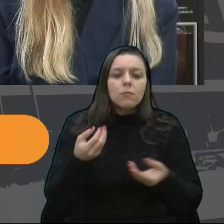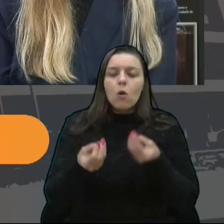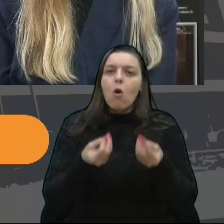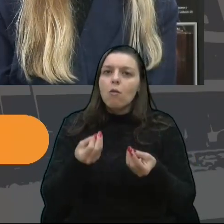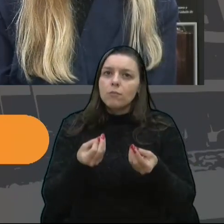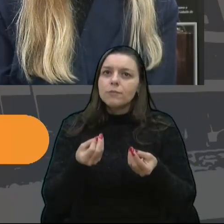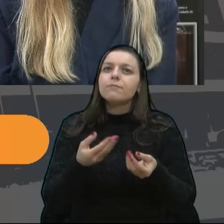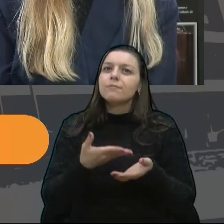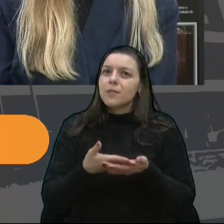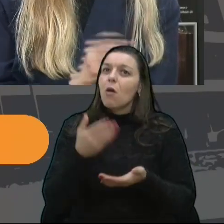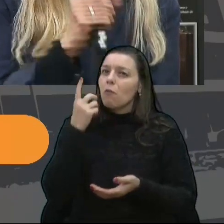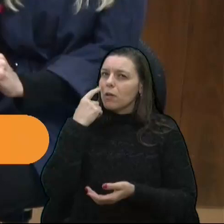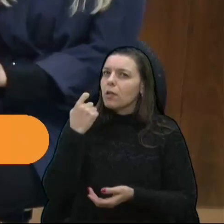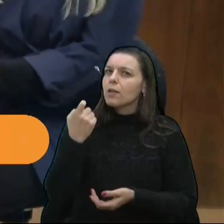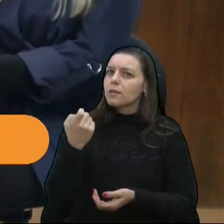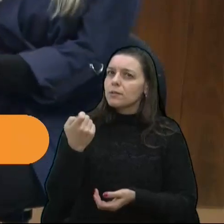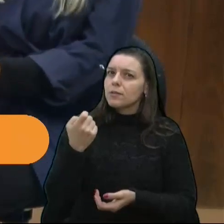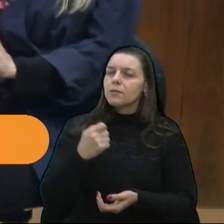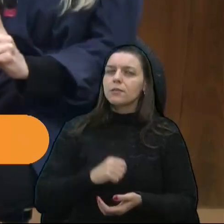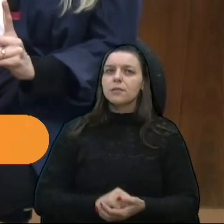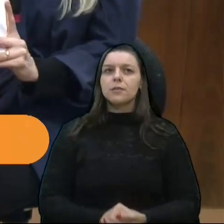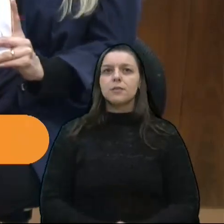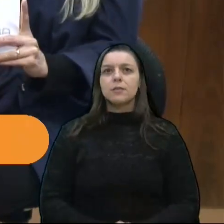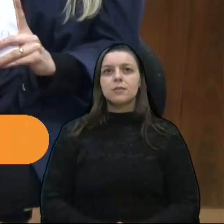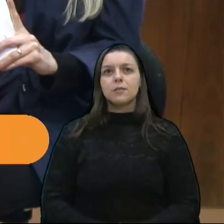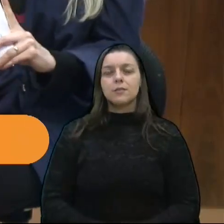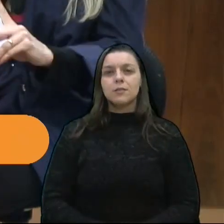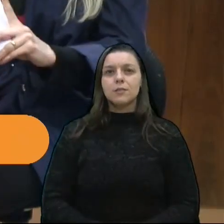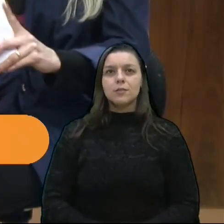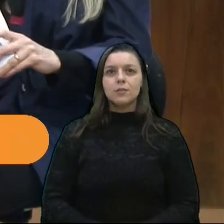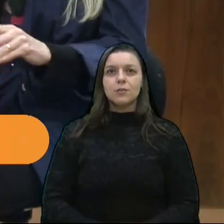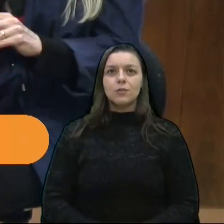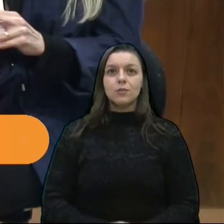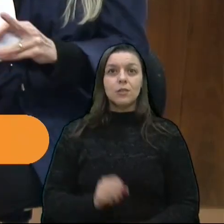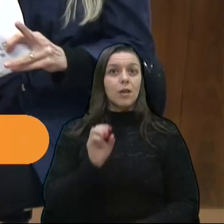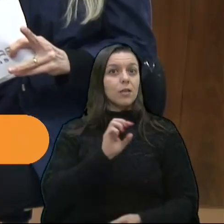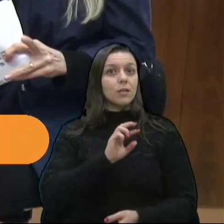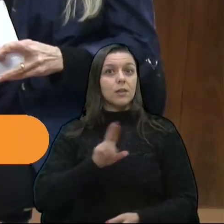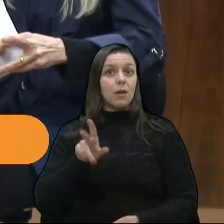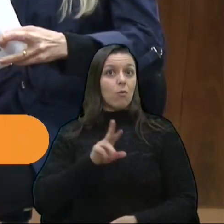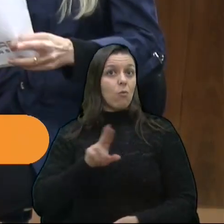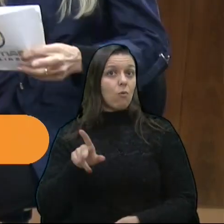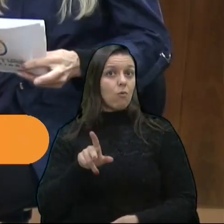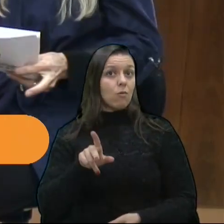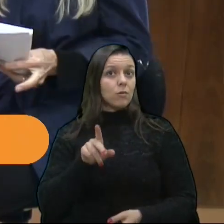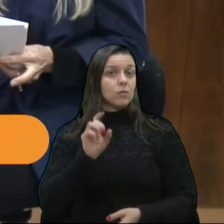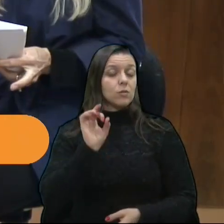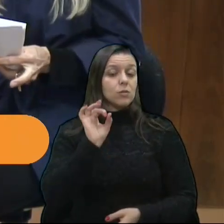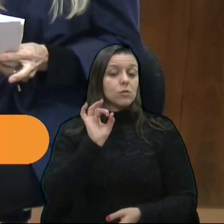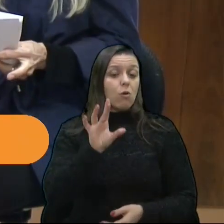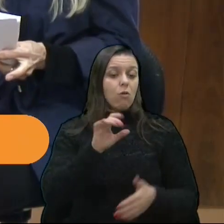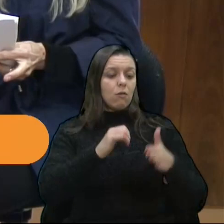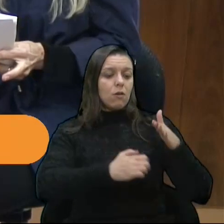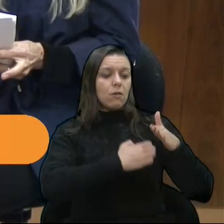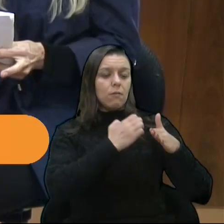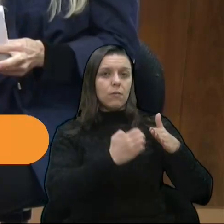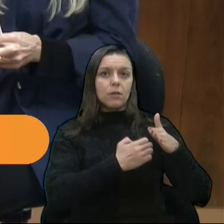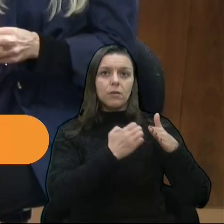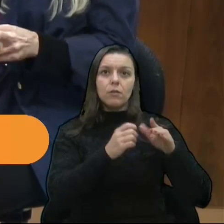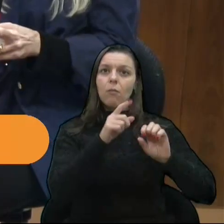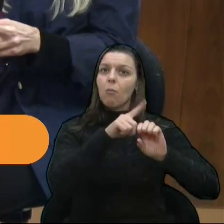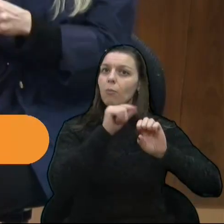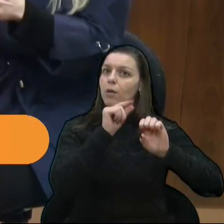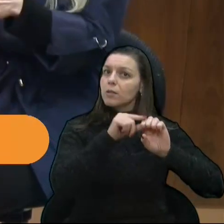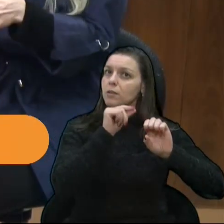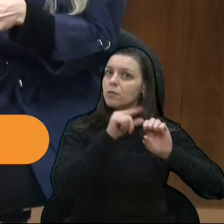interessante. E não é só, né, não é só no empreendedorismo, em várias áreas, às vezes as pessoas não se reconhecem como tal.